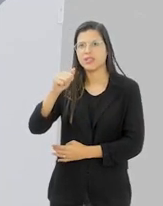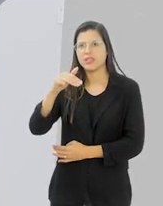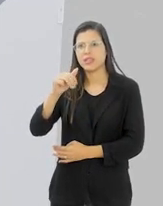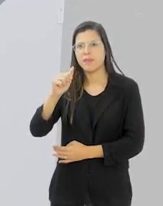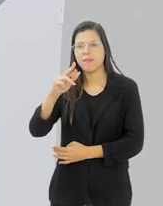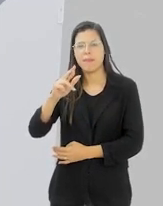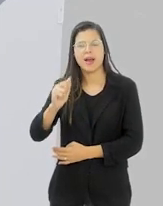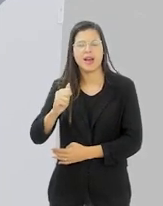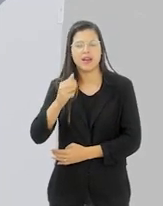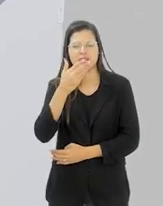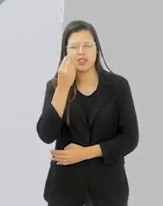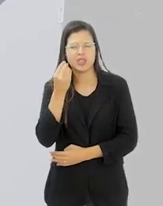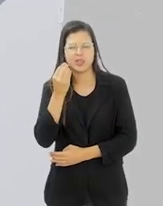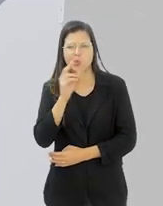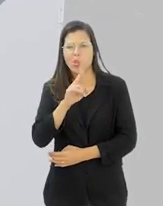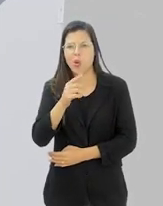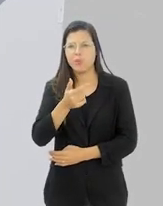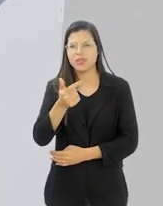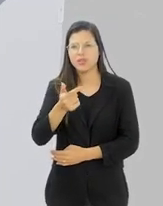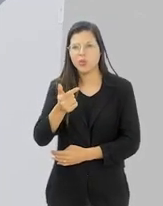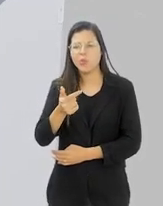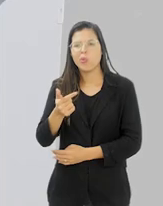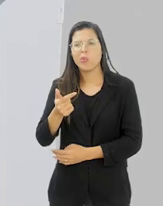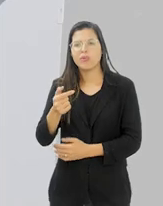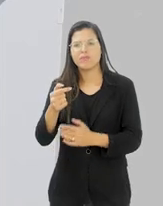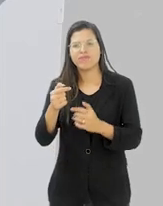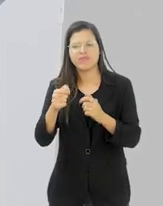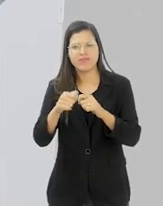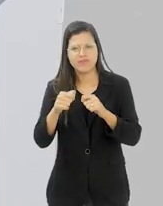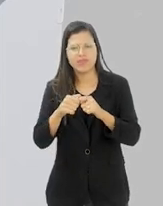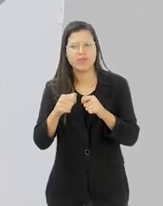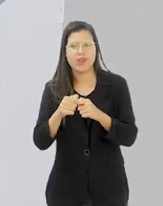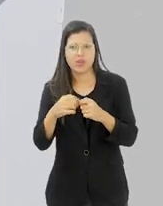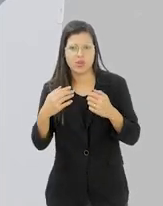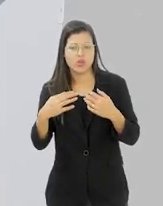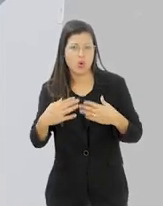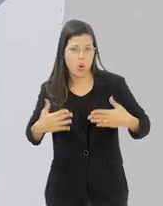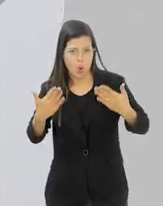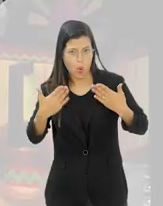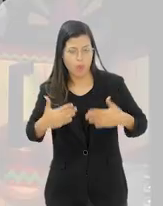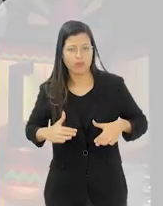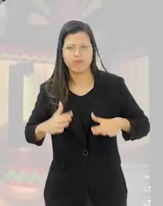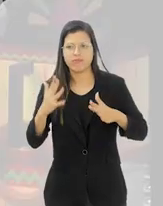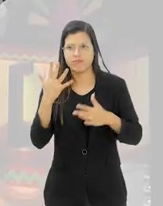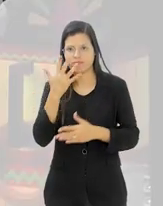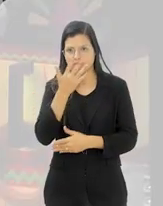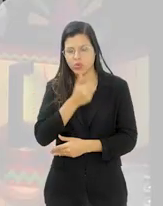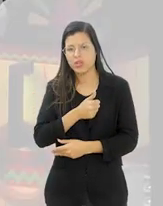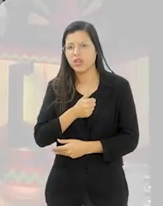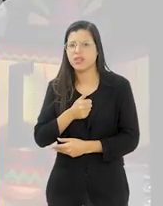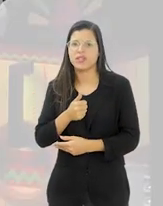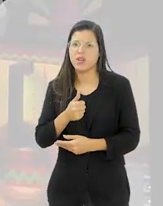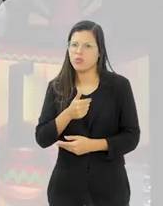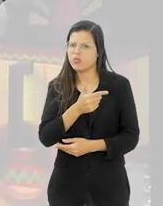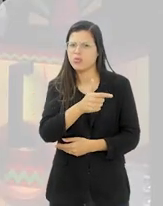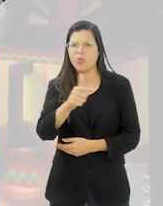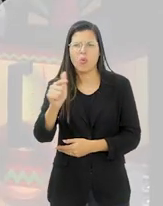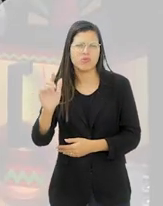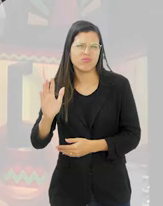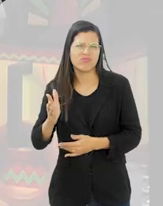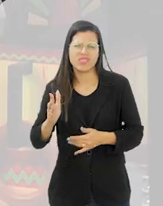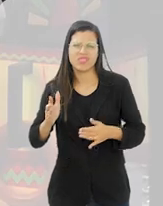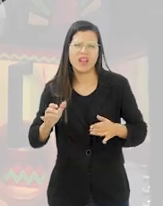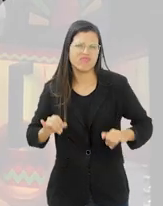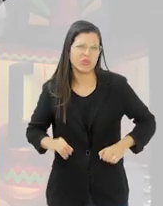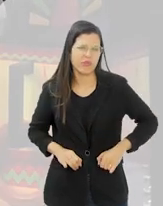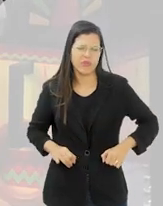Esqueci o sobrenome dela, do Salgueiro, que faz roupas belíssimas. Né? São poucos, a maioria já está desgastado, já